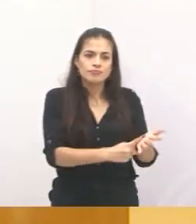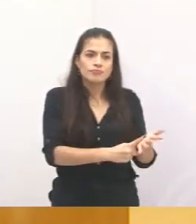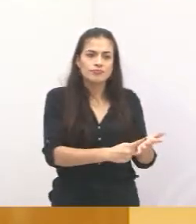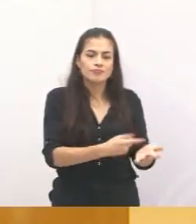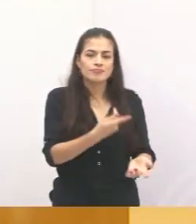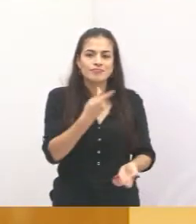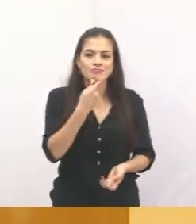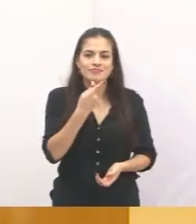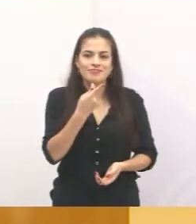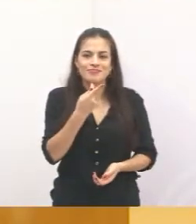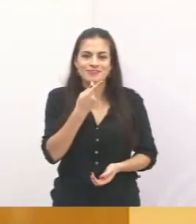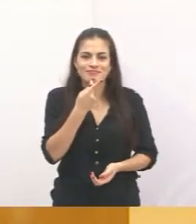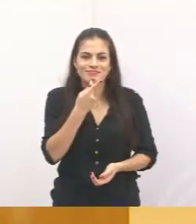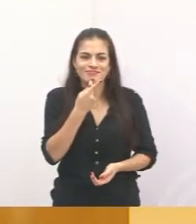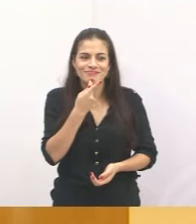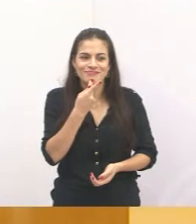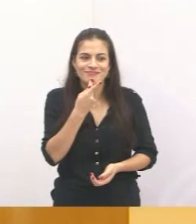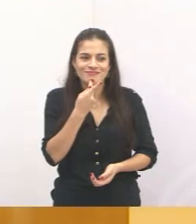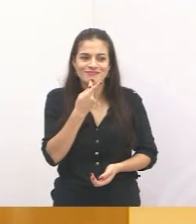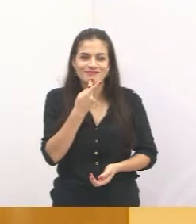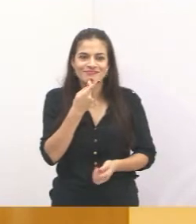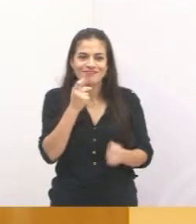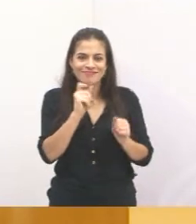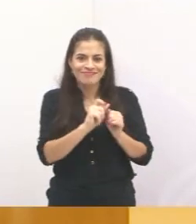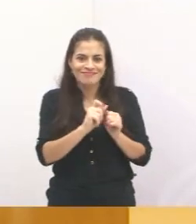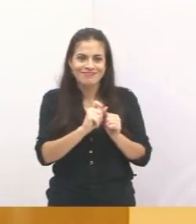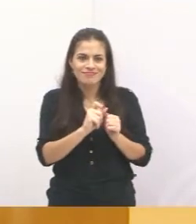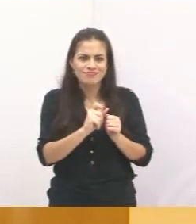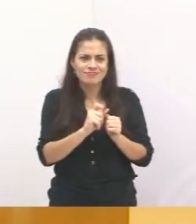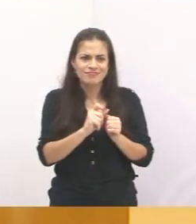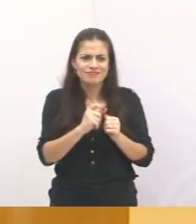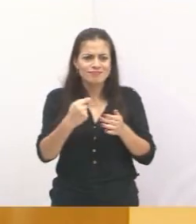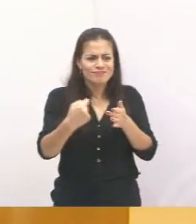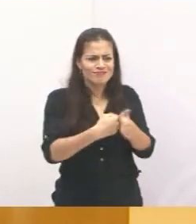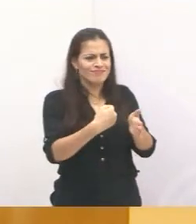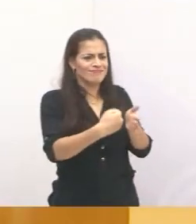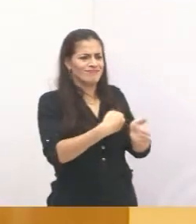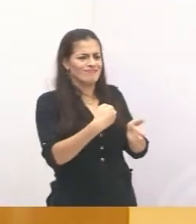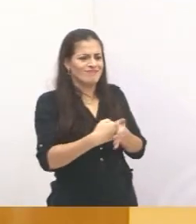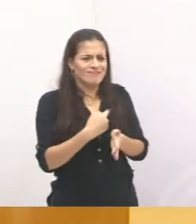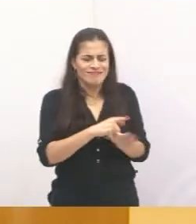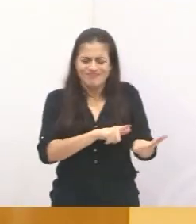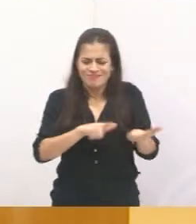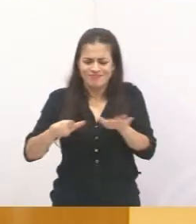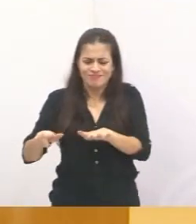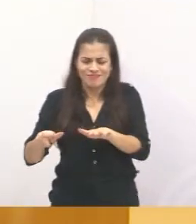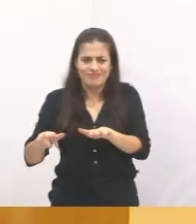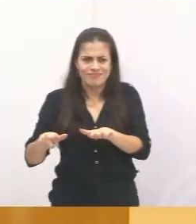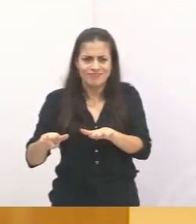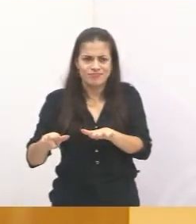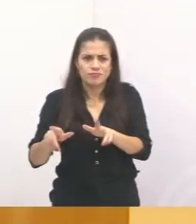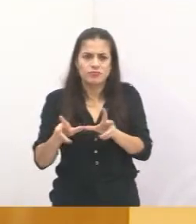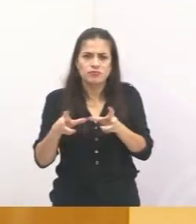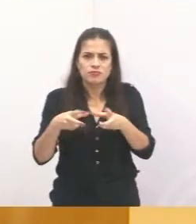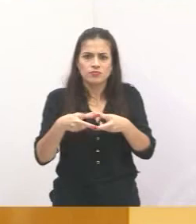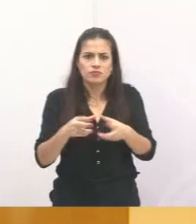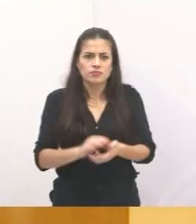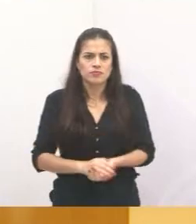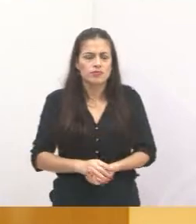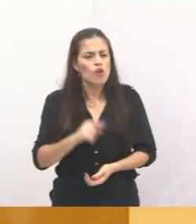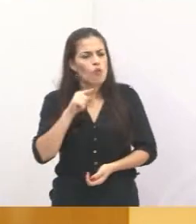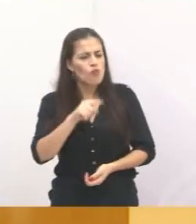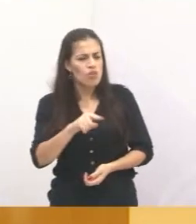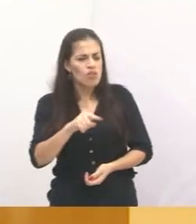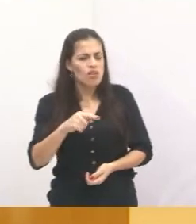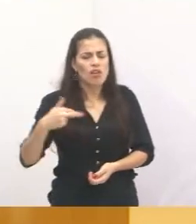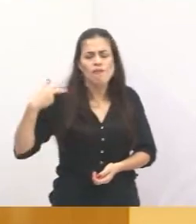tomasse, eu ia tomar. Fui questionado essa semana nessa casa, a semana inteira. Você é vereador igual